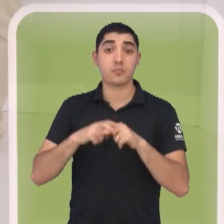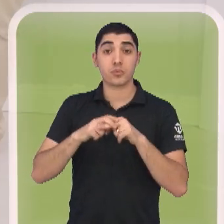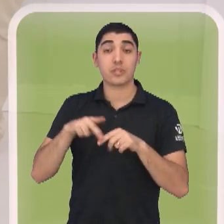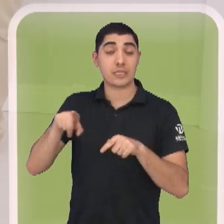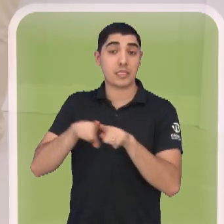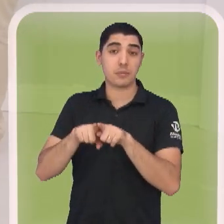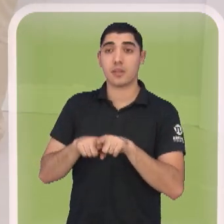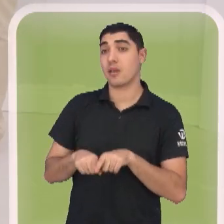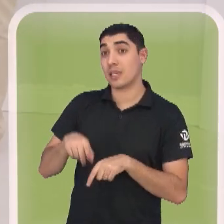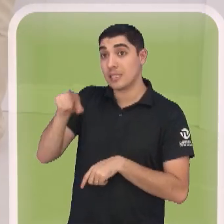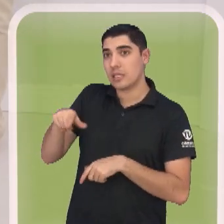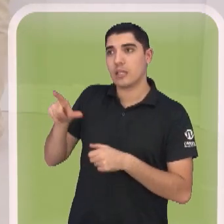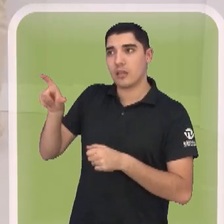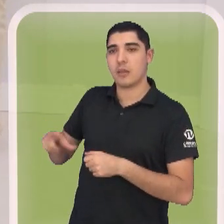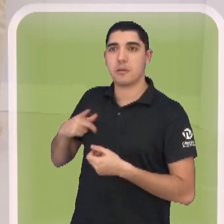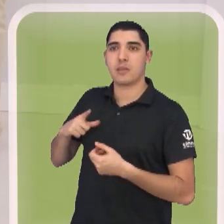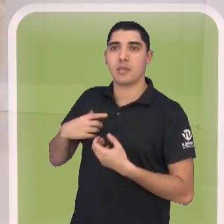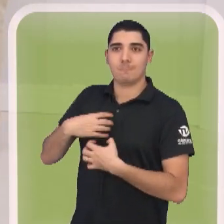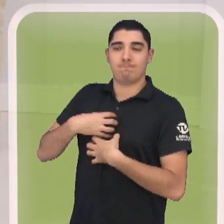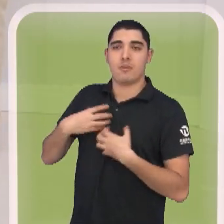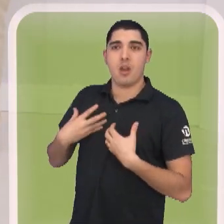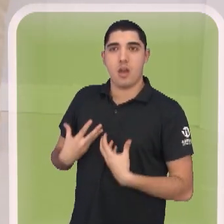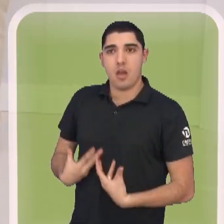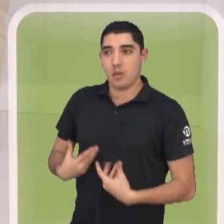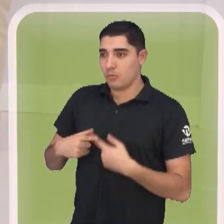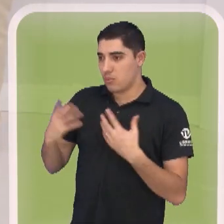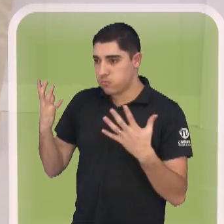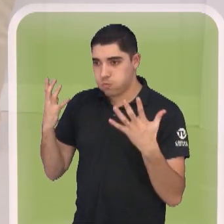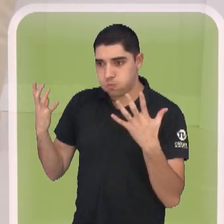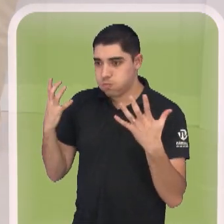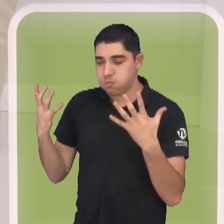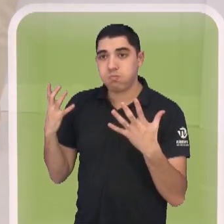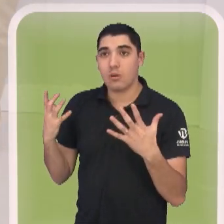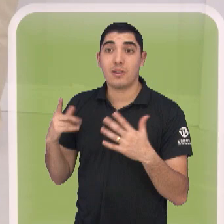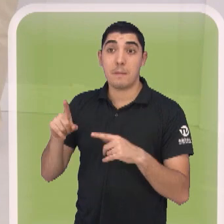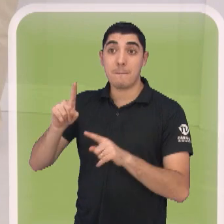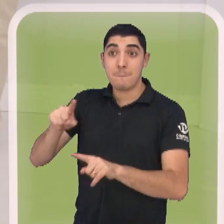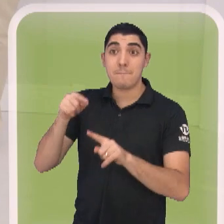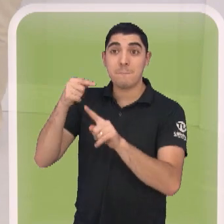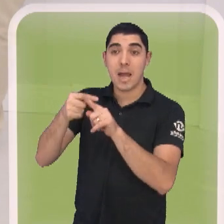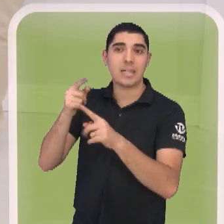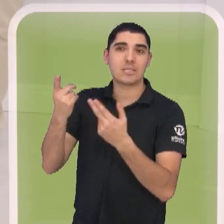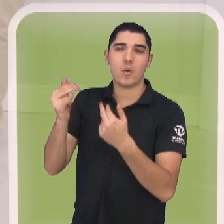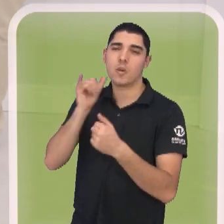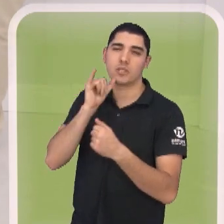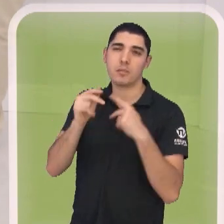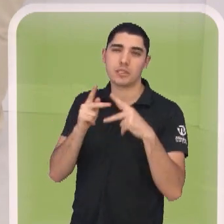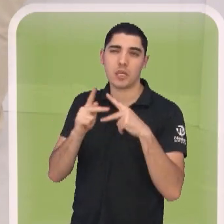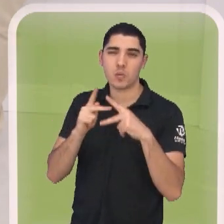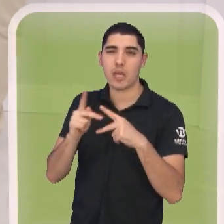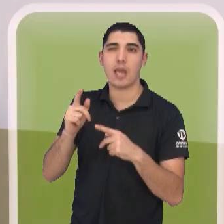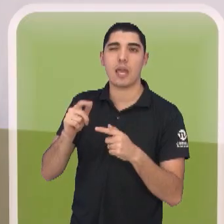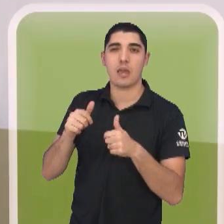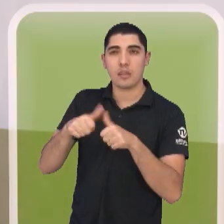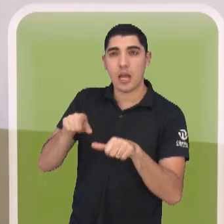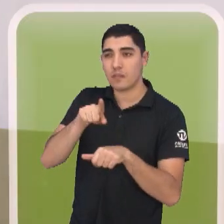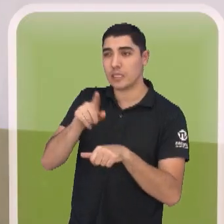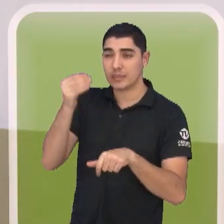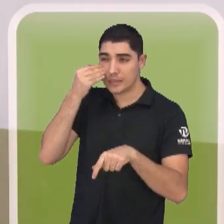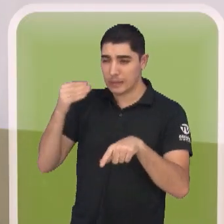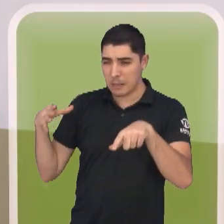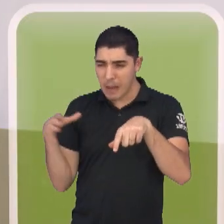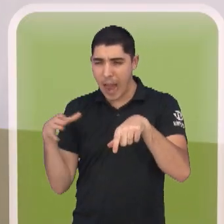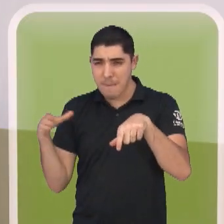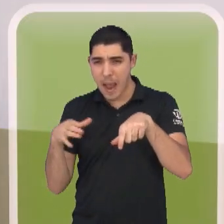desgasta muito jogador então o jogador tá muito tenso ali recebendo essa pressão como são Zé tava né de do time que atacando